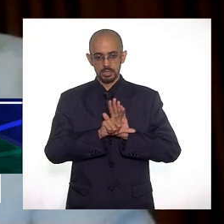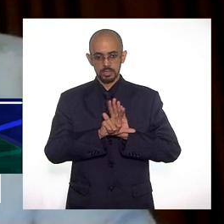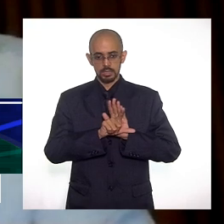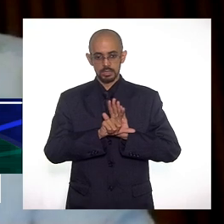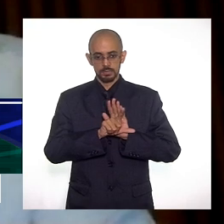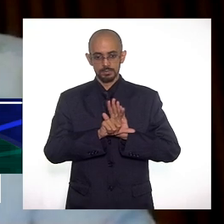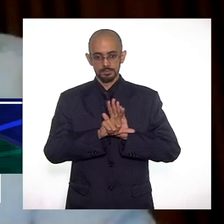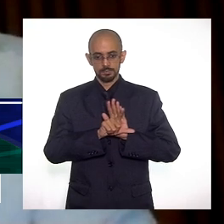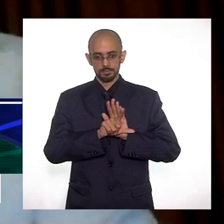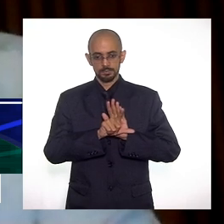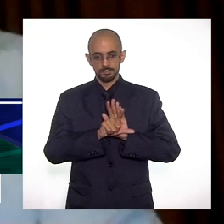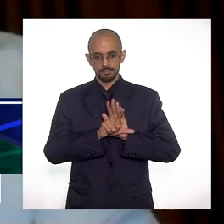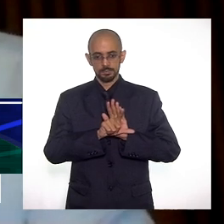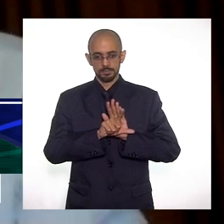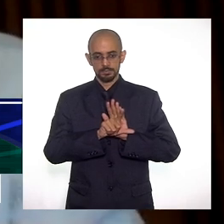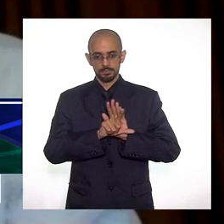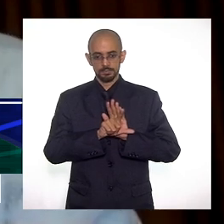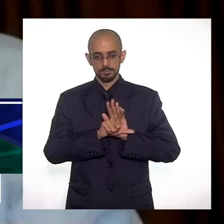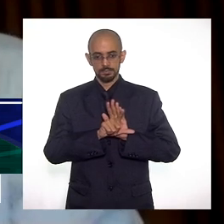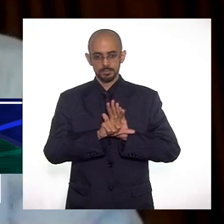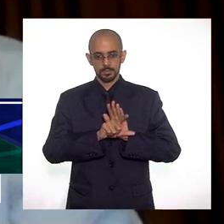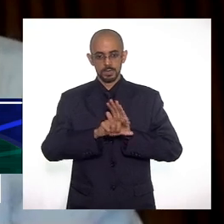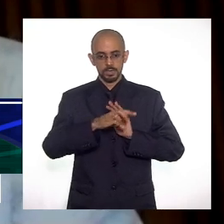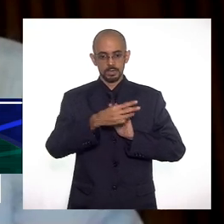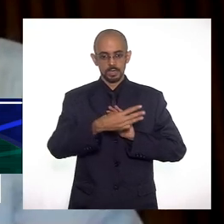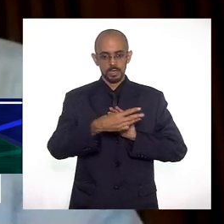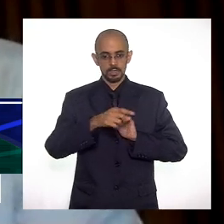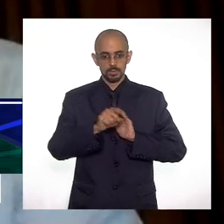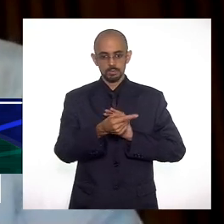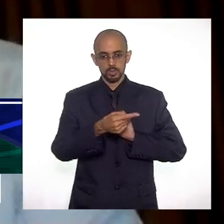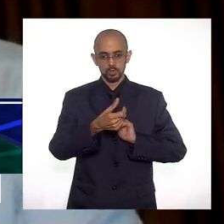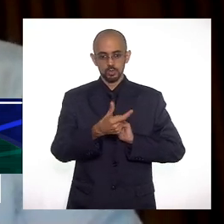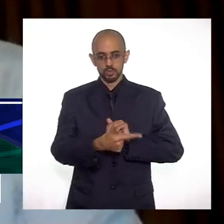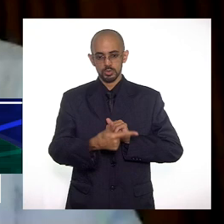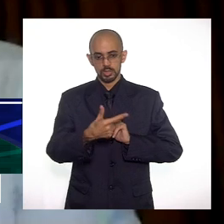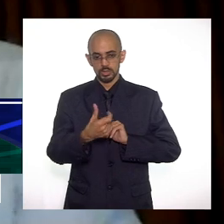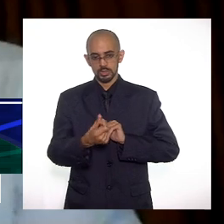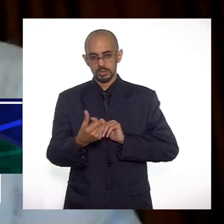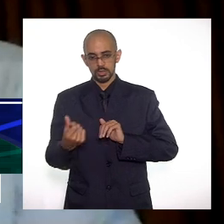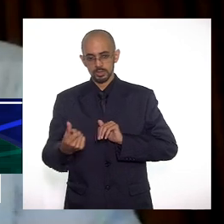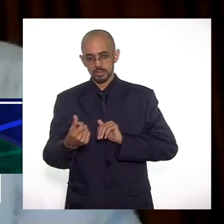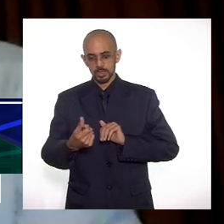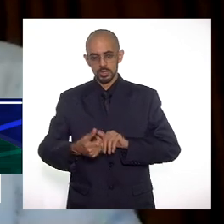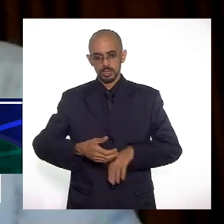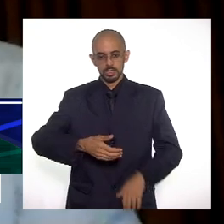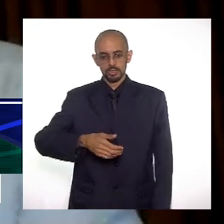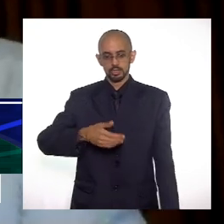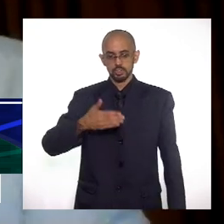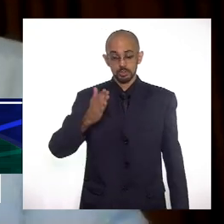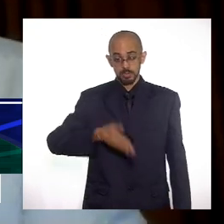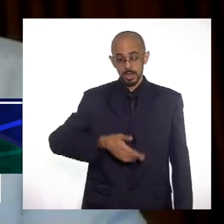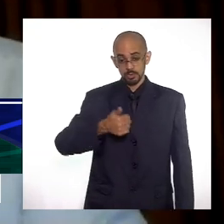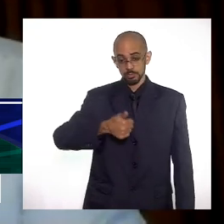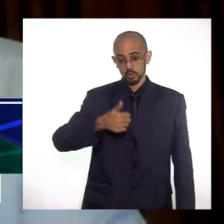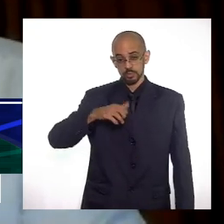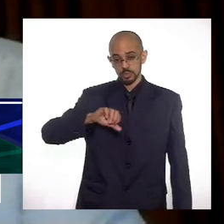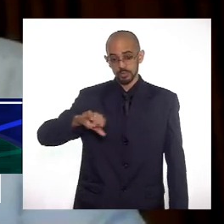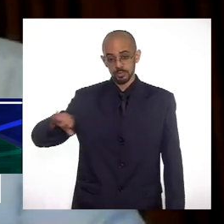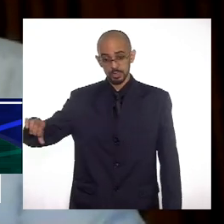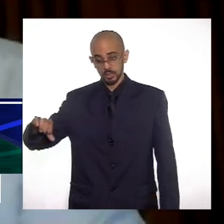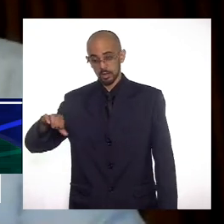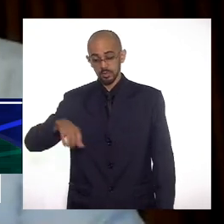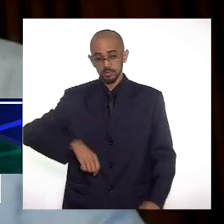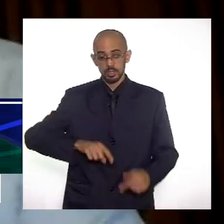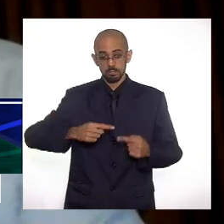Altera a Lei 3.266, de 6 de outubro de 1999, que proíbe a cobrança